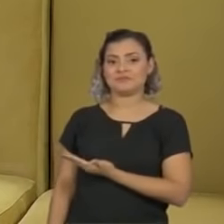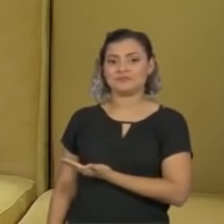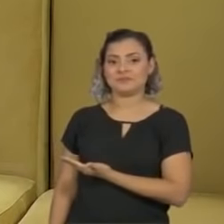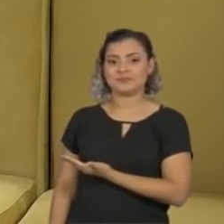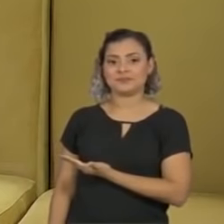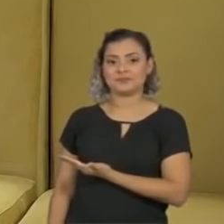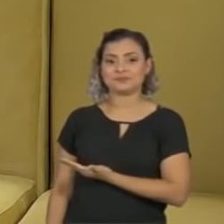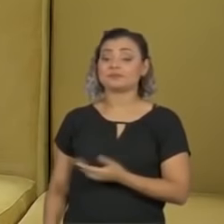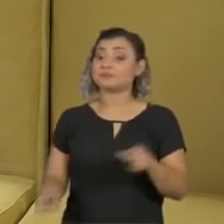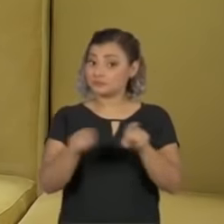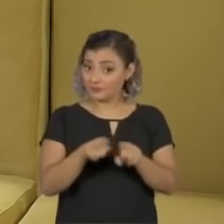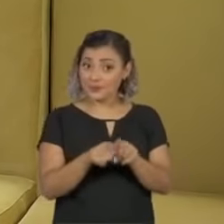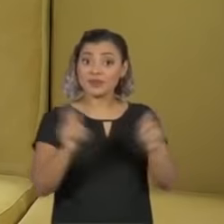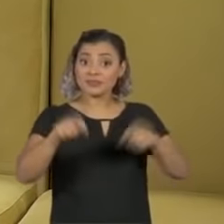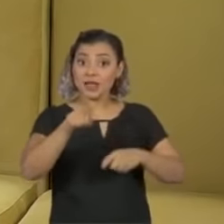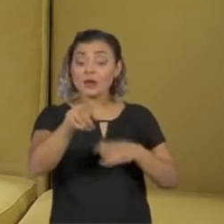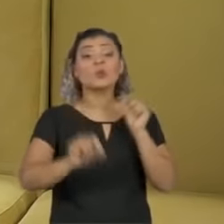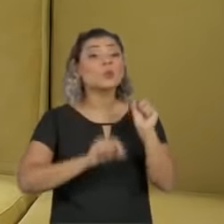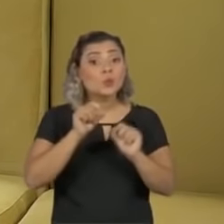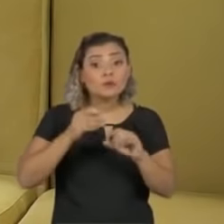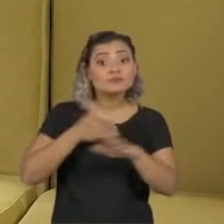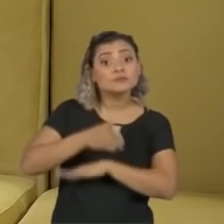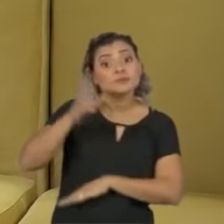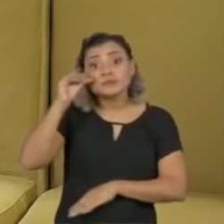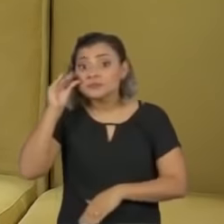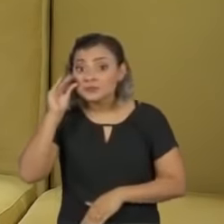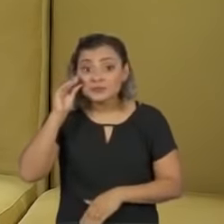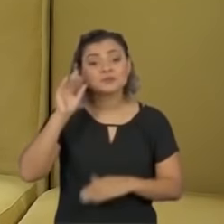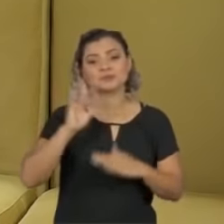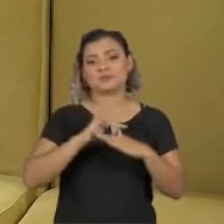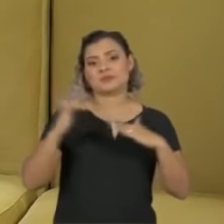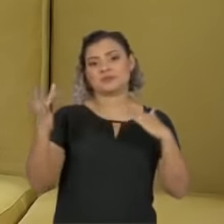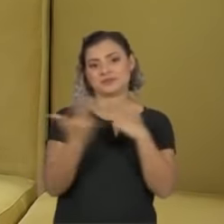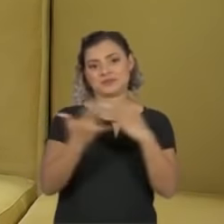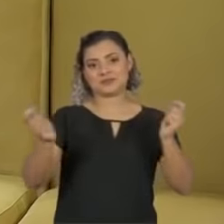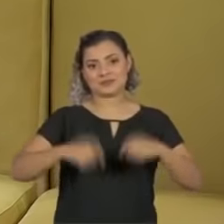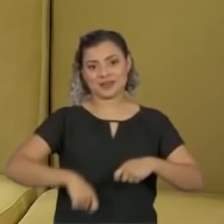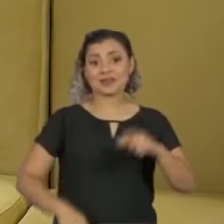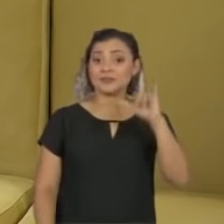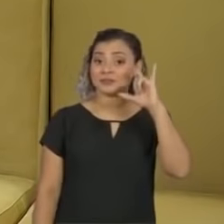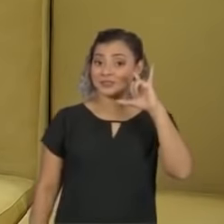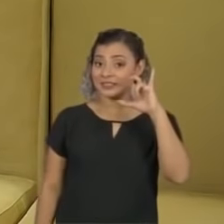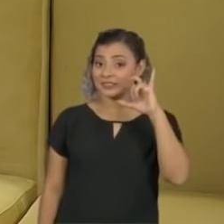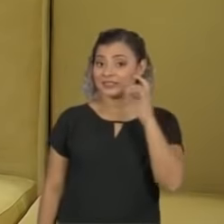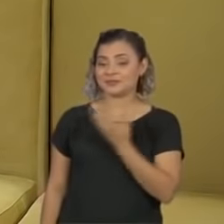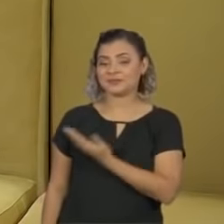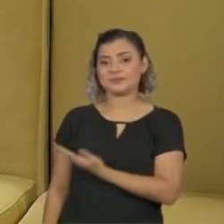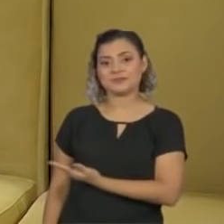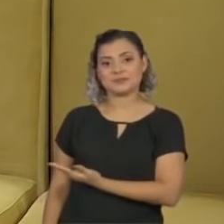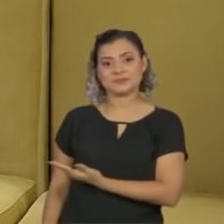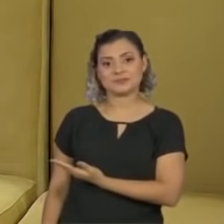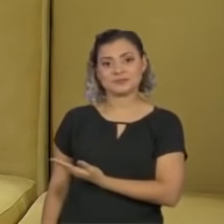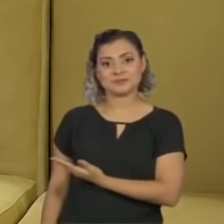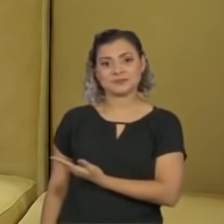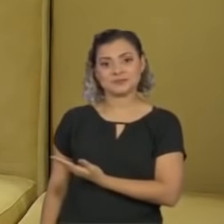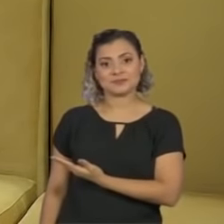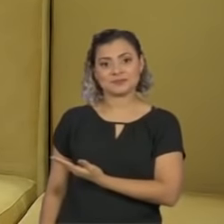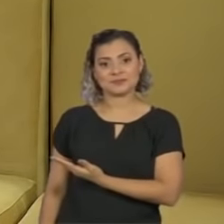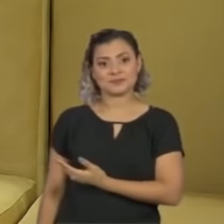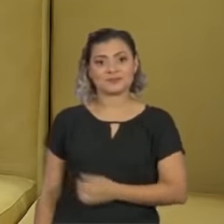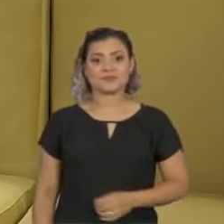JC1. E além disso, você também pode acompanhar a nossa programação pelas redes sociais. O nosso Instagram é @jornalismo TV